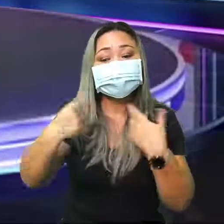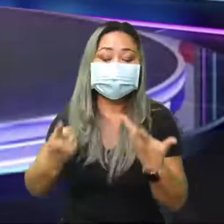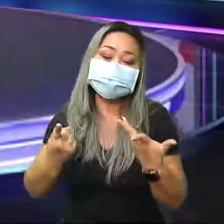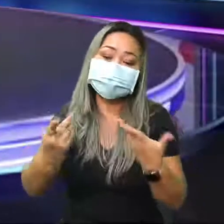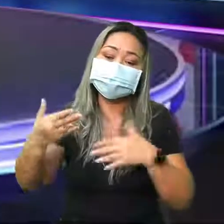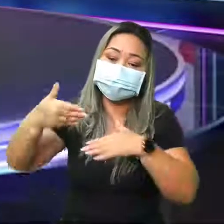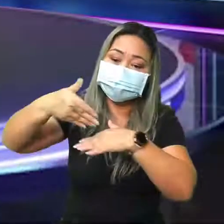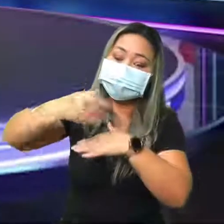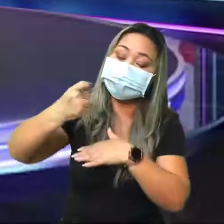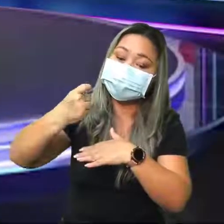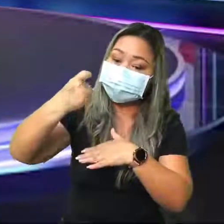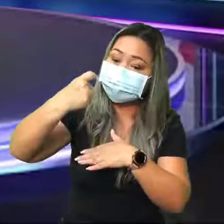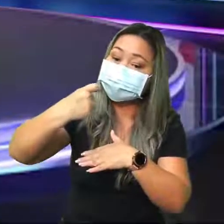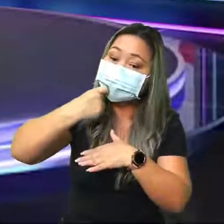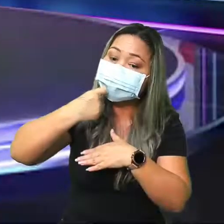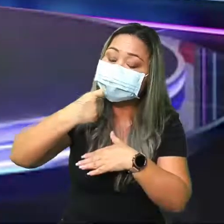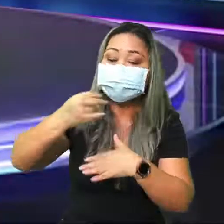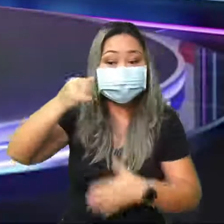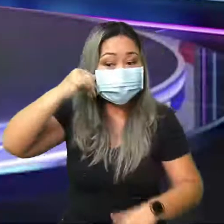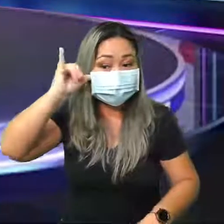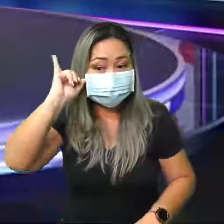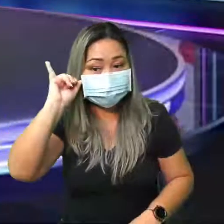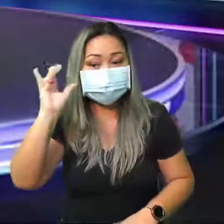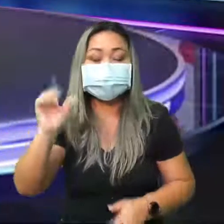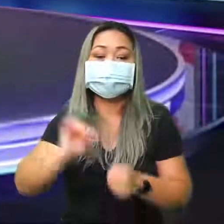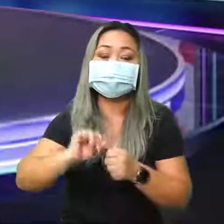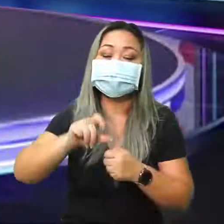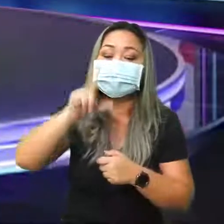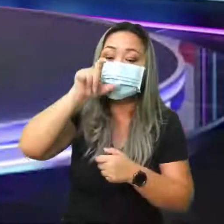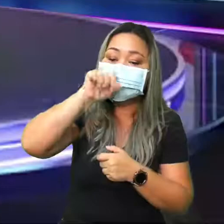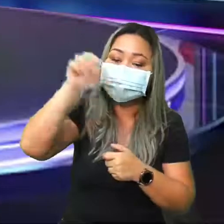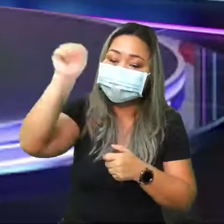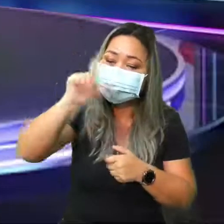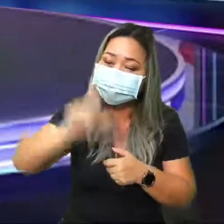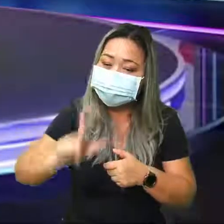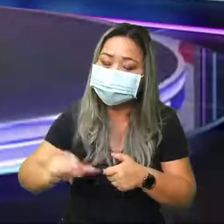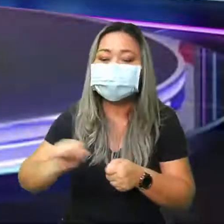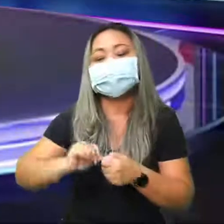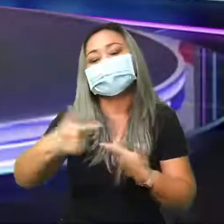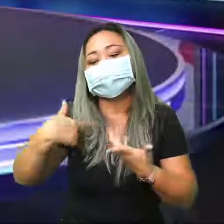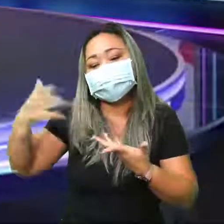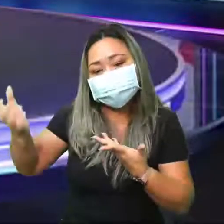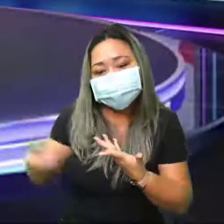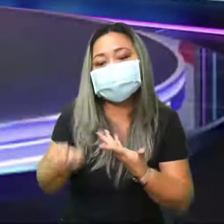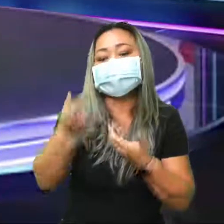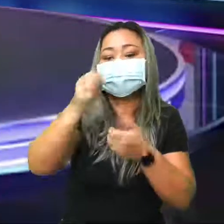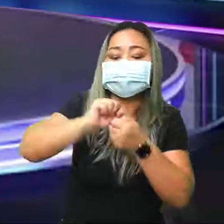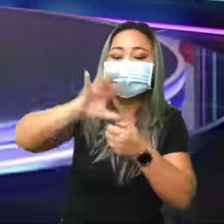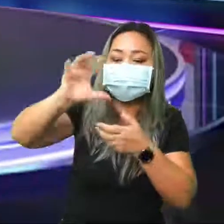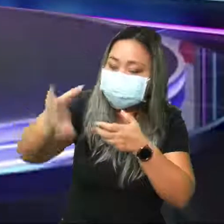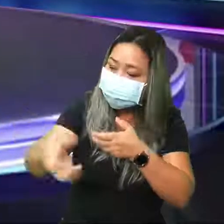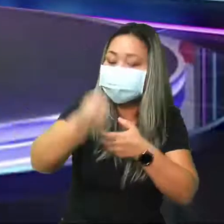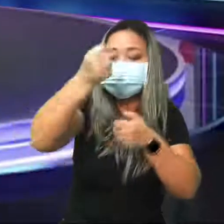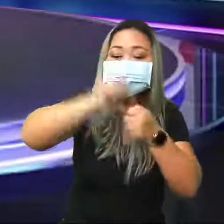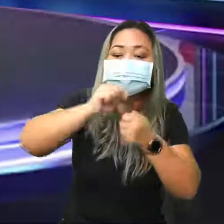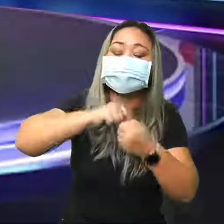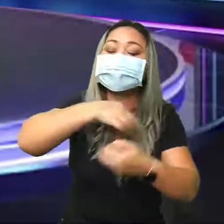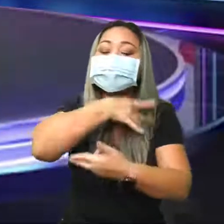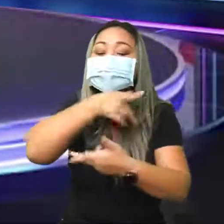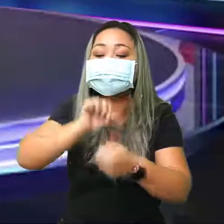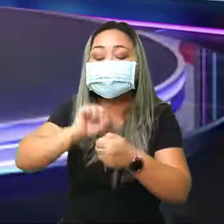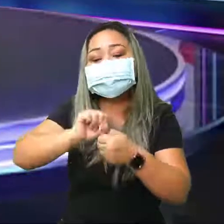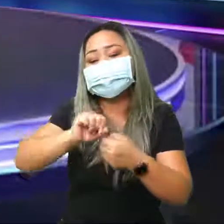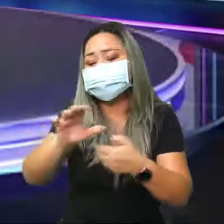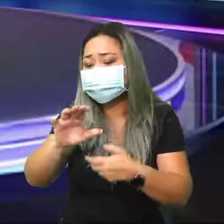o peixe-boi, tá? Tem vários outros animais, a ararinha azul, tem projetos belíssimos, né, de recuperação desses animais, tá? Espécies